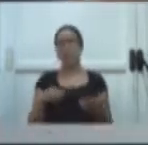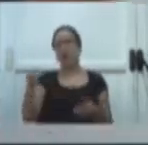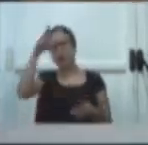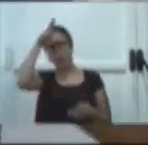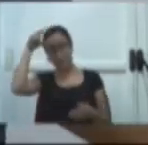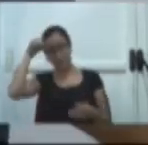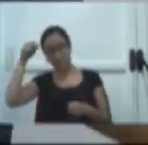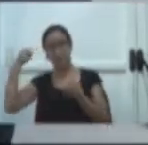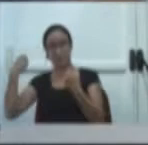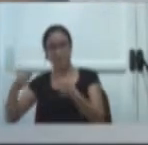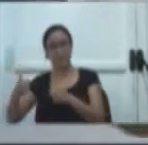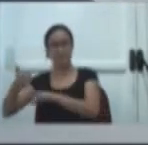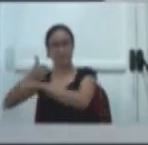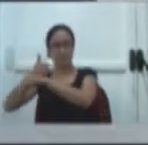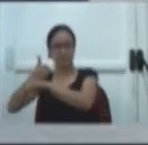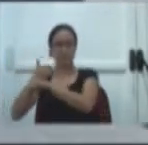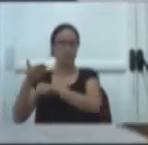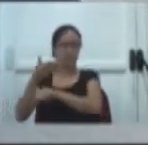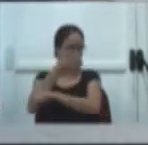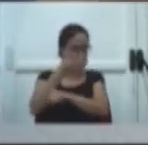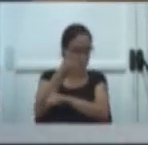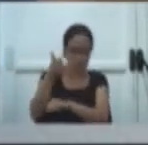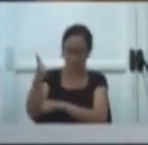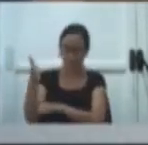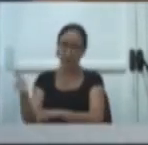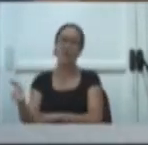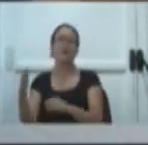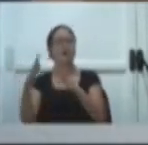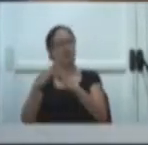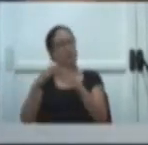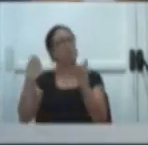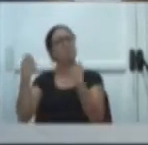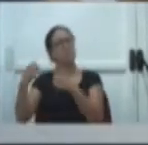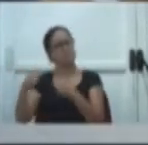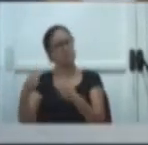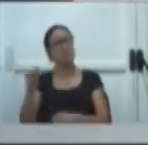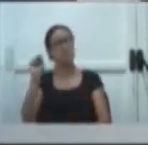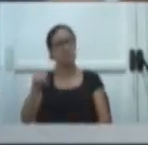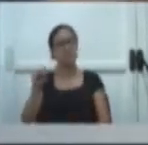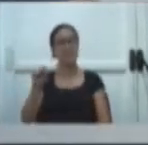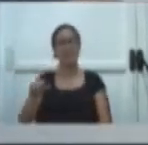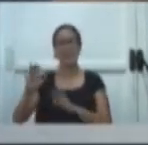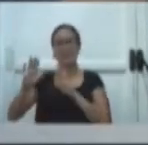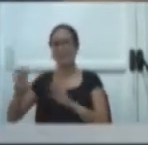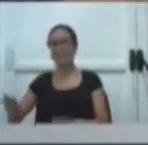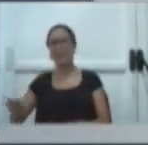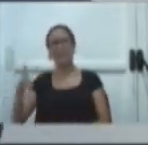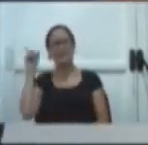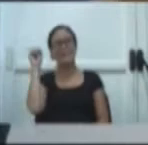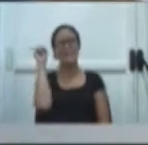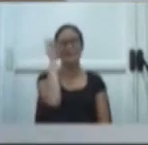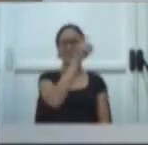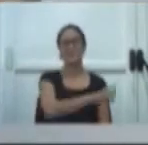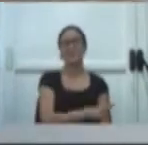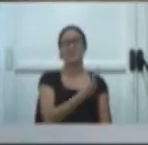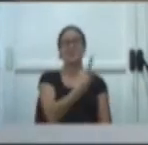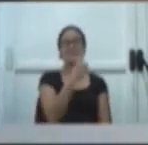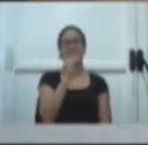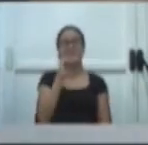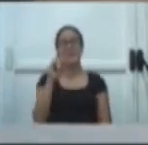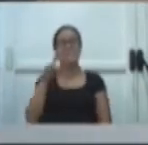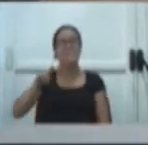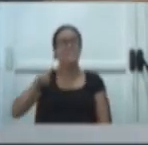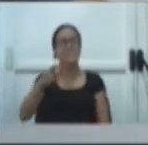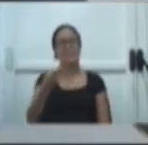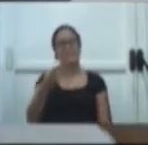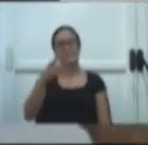que visitar as casas, tem mesmo. Mesmo que eles façam isso, é praticamente impossível que eles cuidem de 100 mil imóveis num período